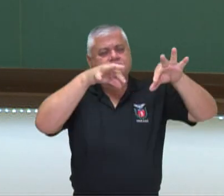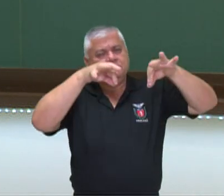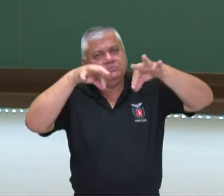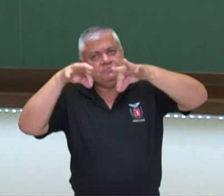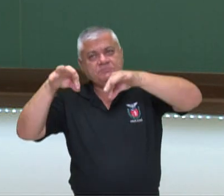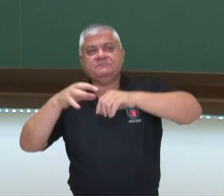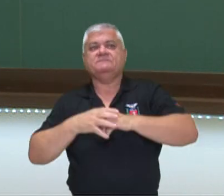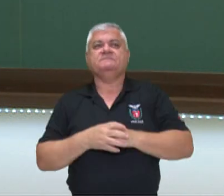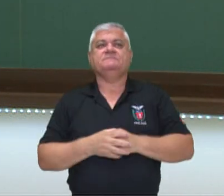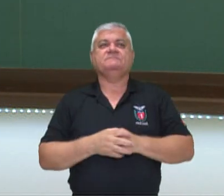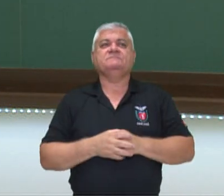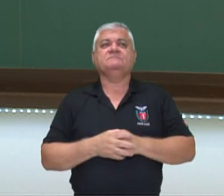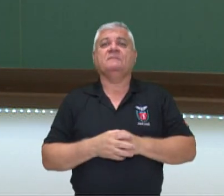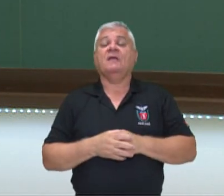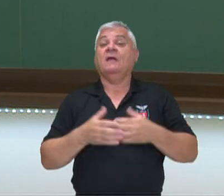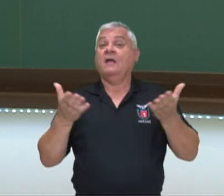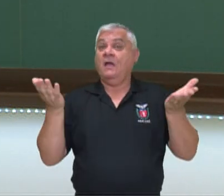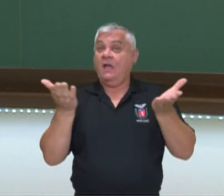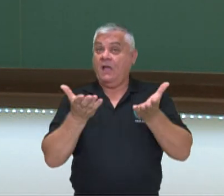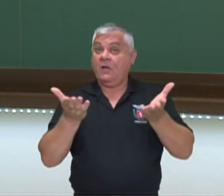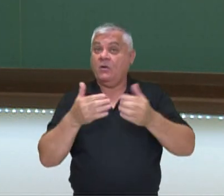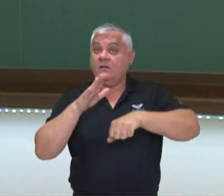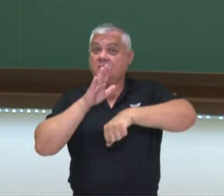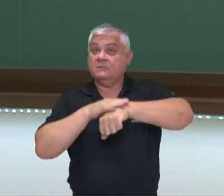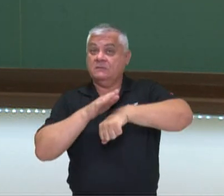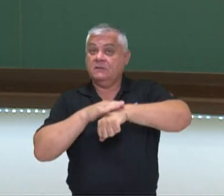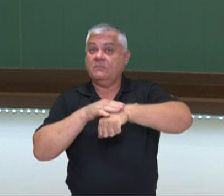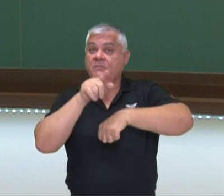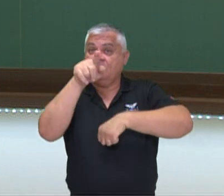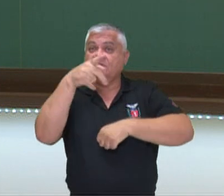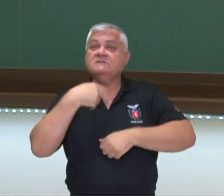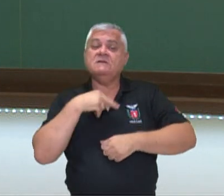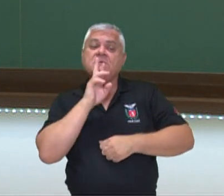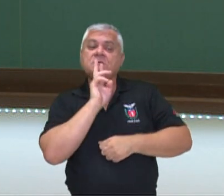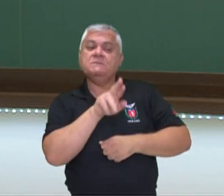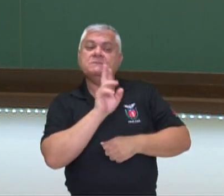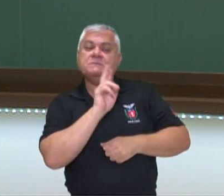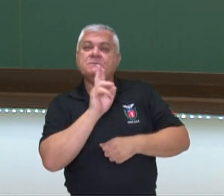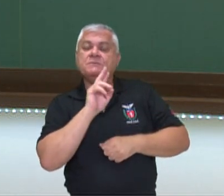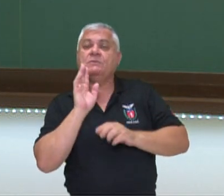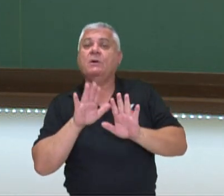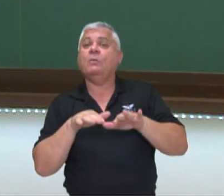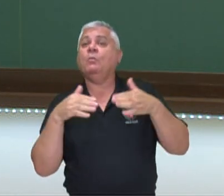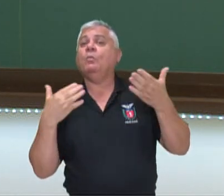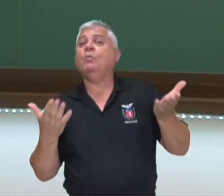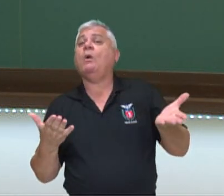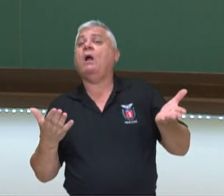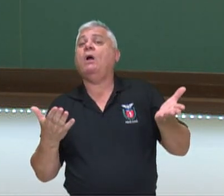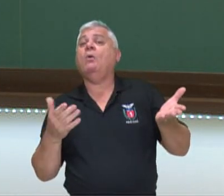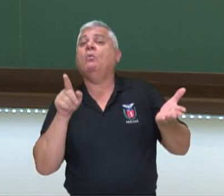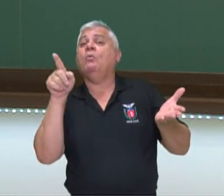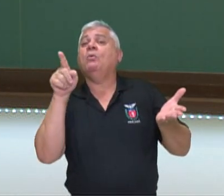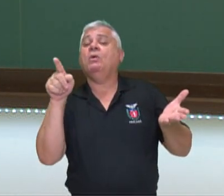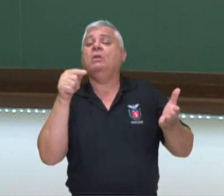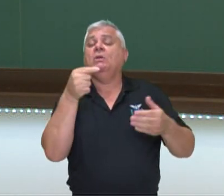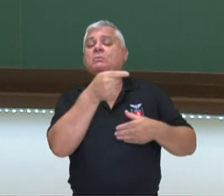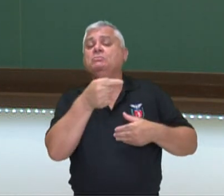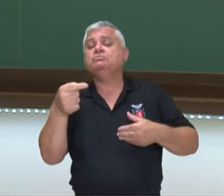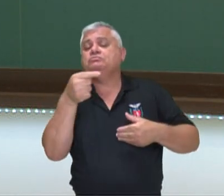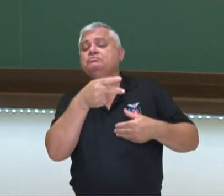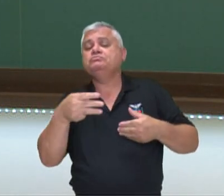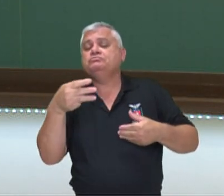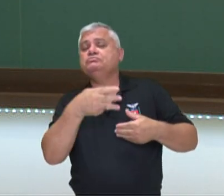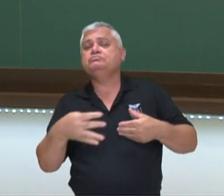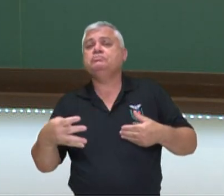Ok? Agora, eu vou dar um tempinho para vocês responderem qual é a rotina dele durante os outros dias